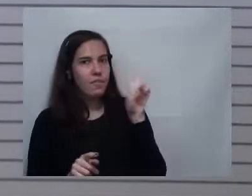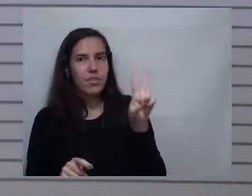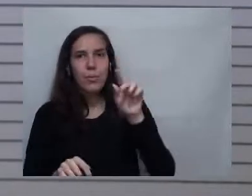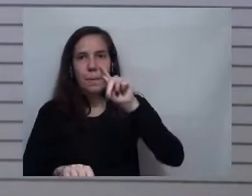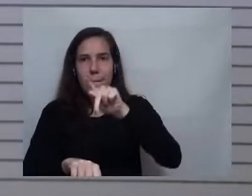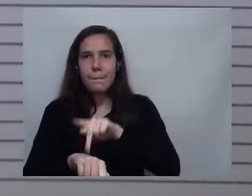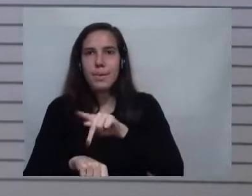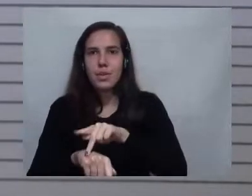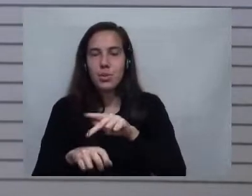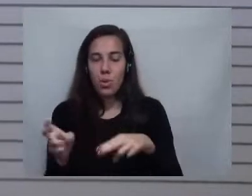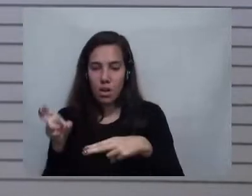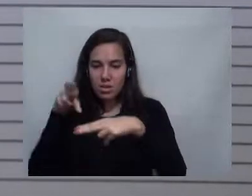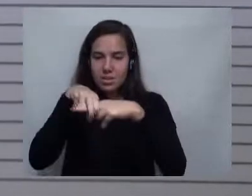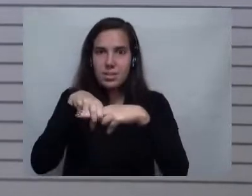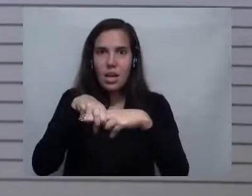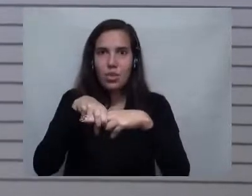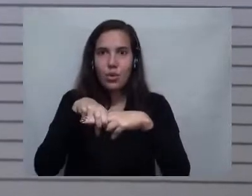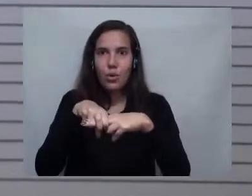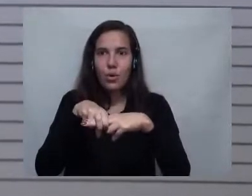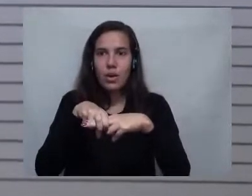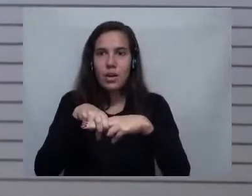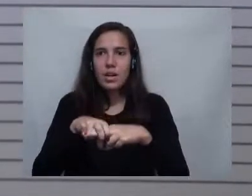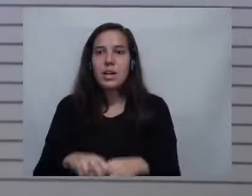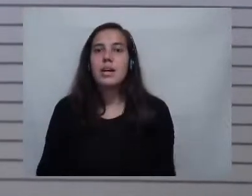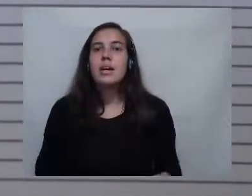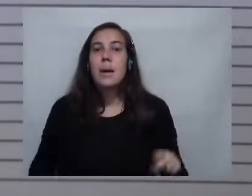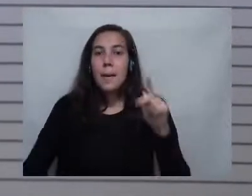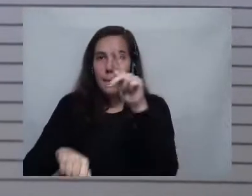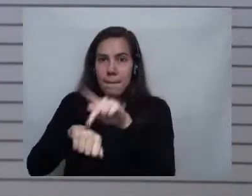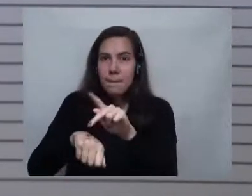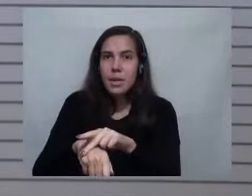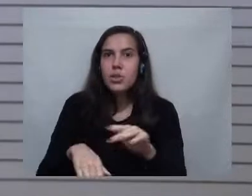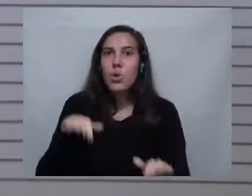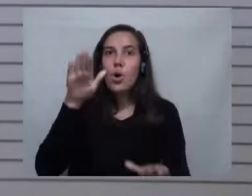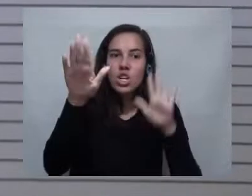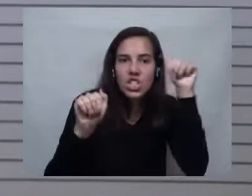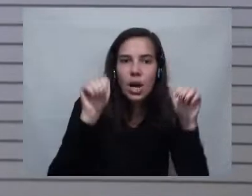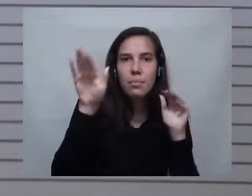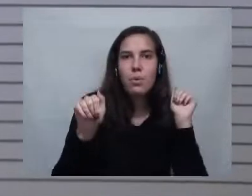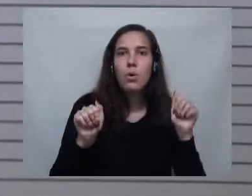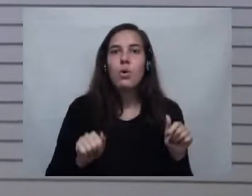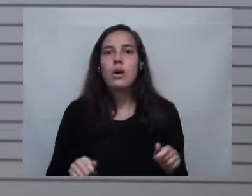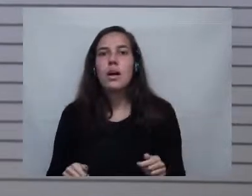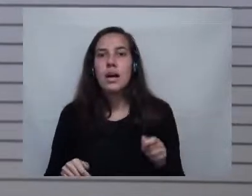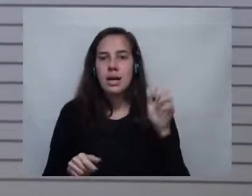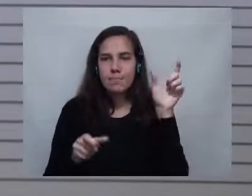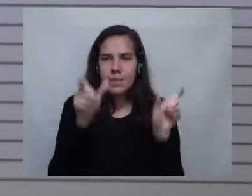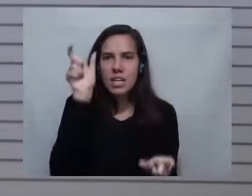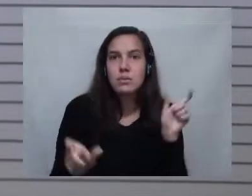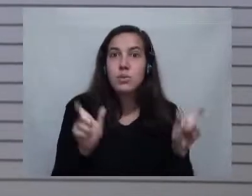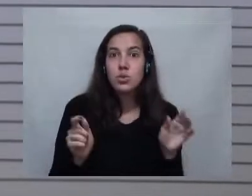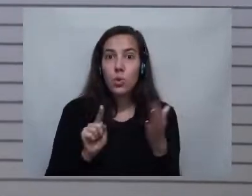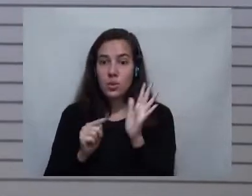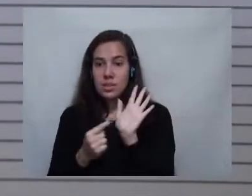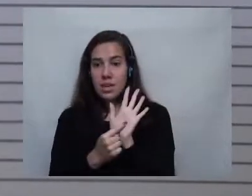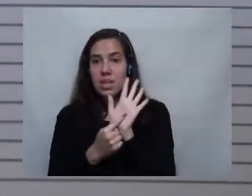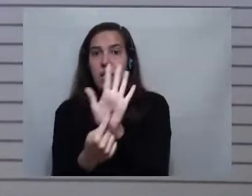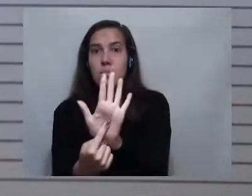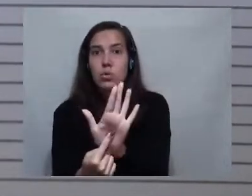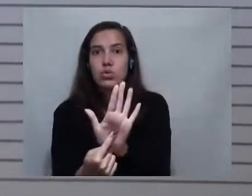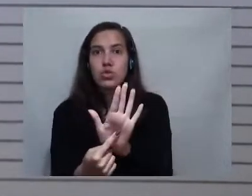levantou-a e chamando os santos especialmente as viúvas apresentou-a e viva